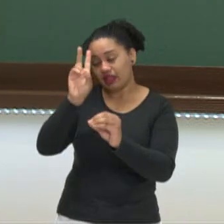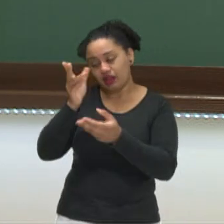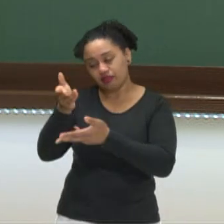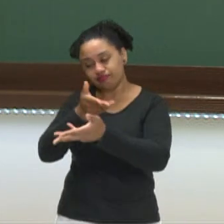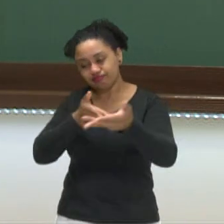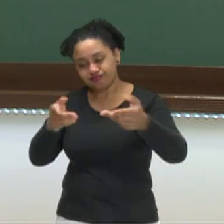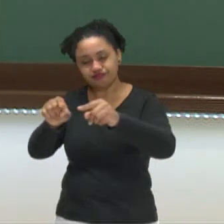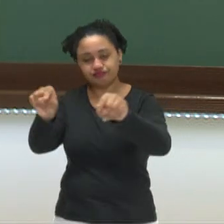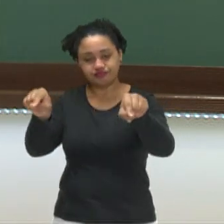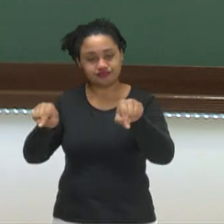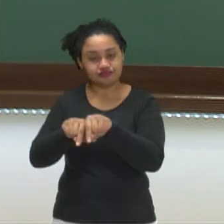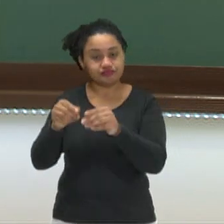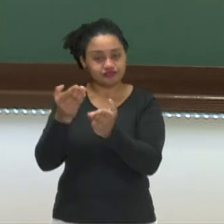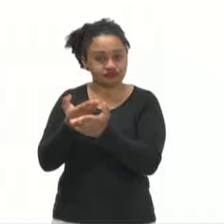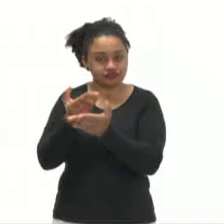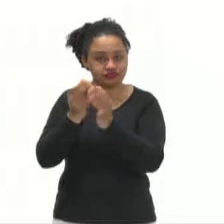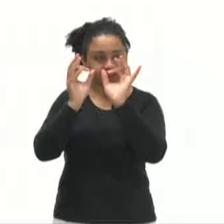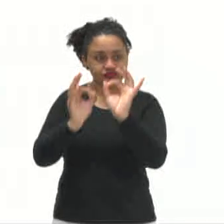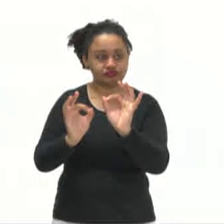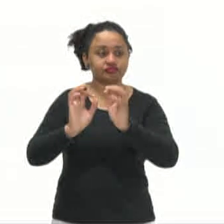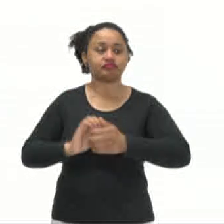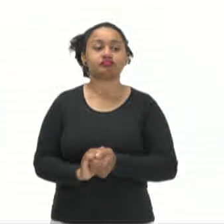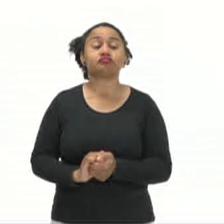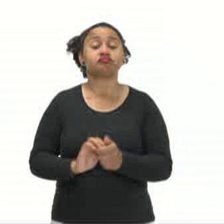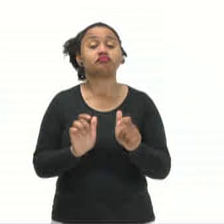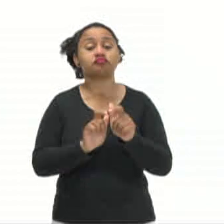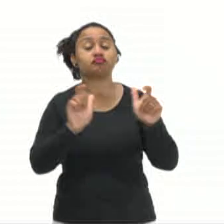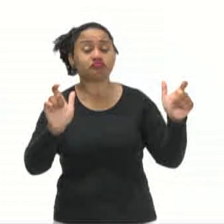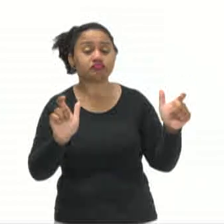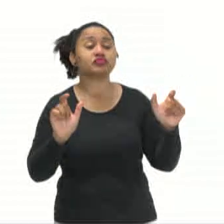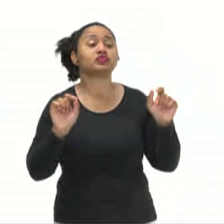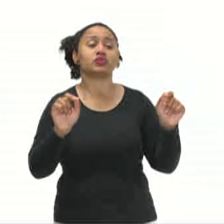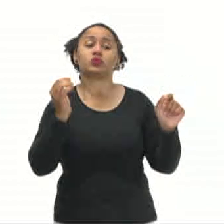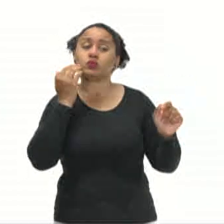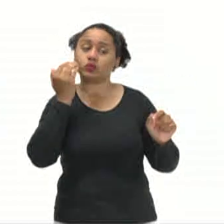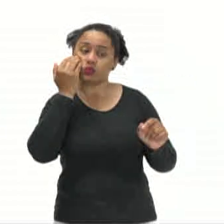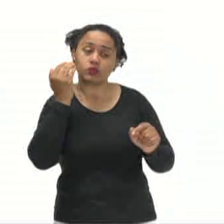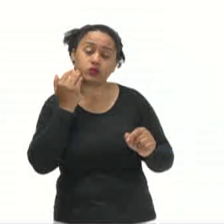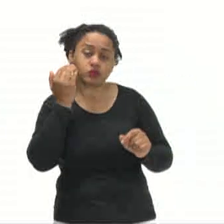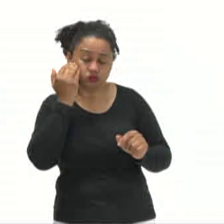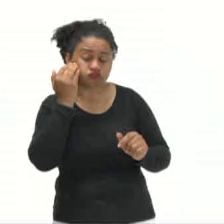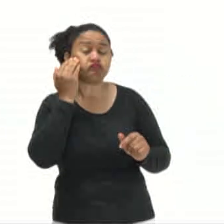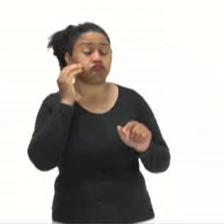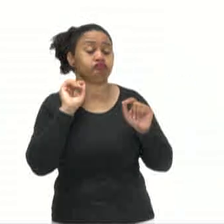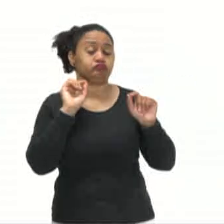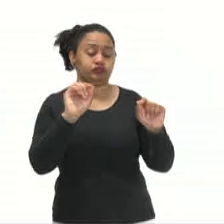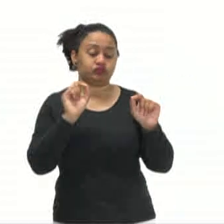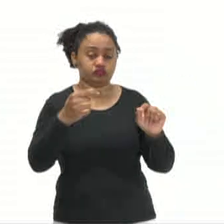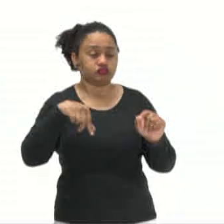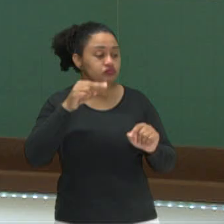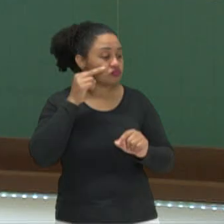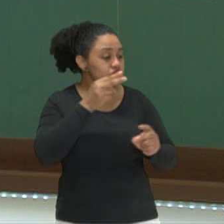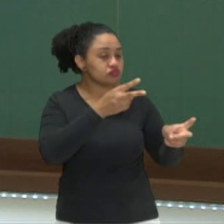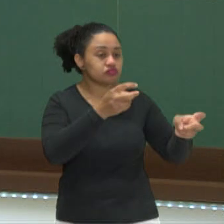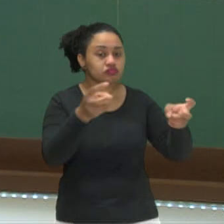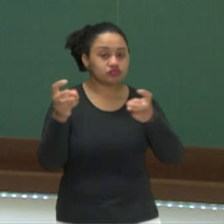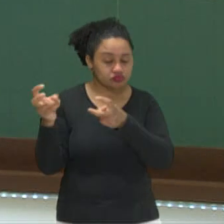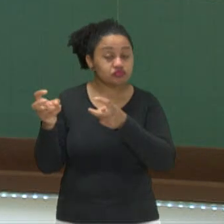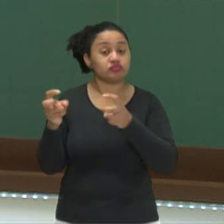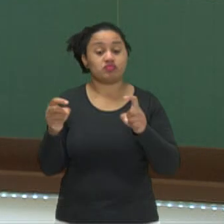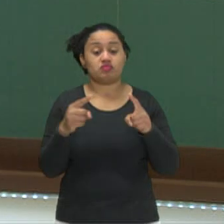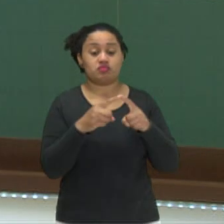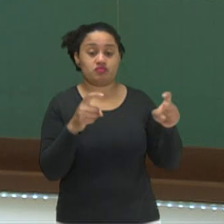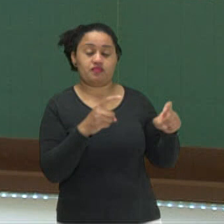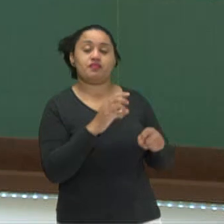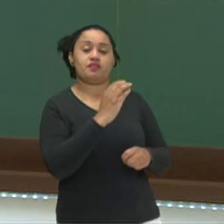lá com seus colegas de turma. A maioria, gente, dos adolescentes que a gente verifica, que a ciência,